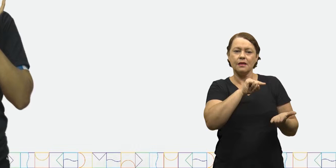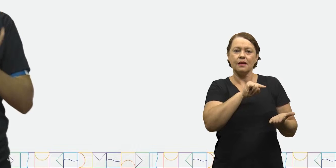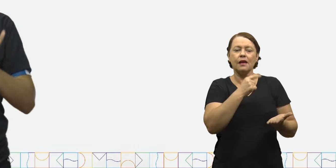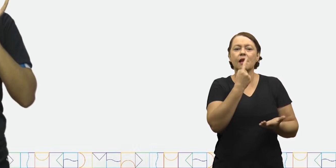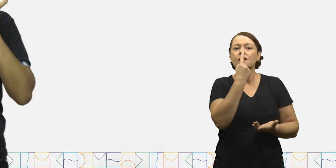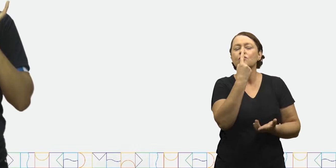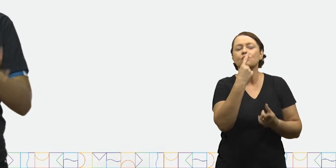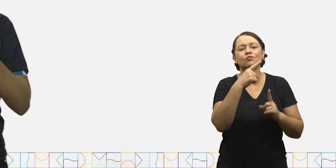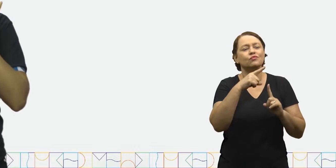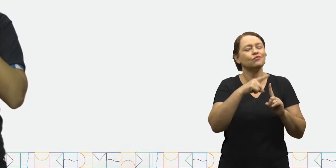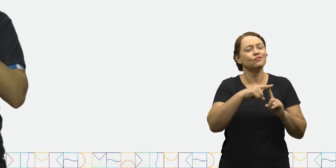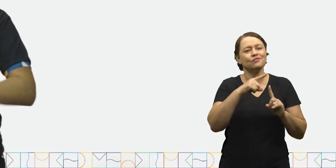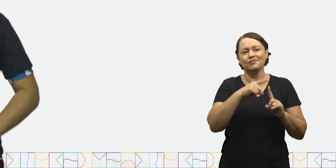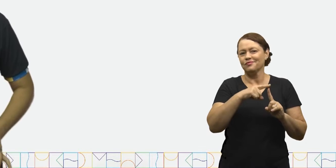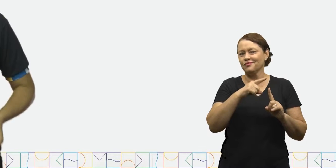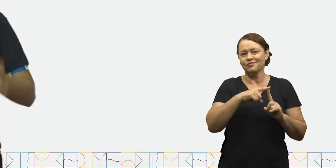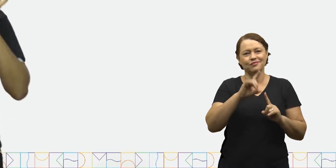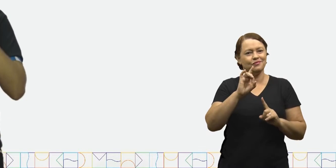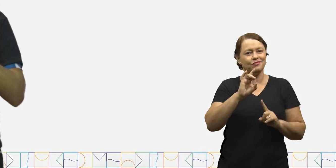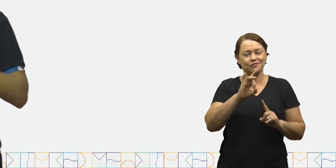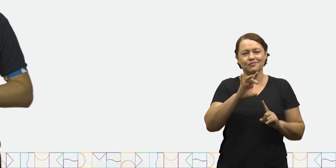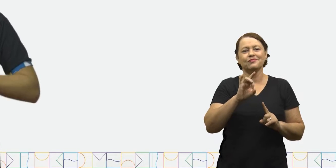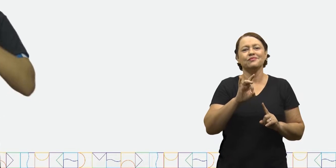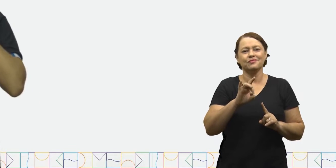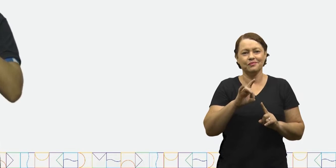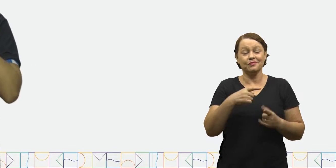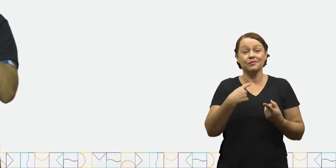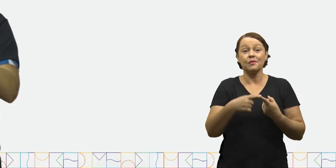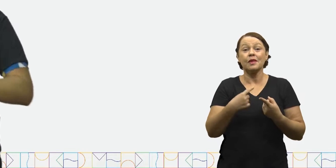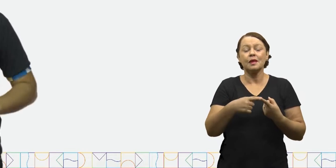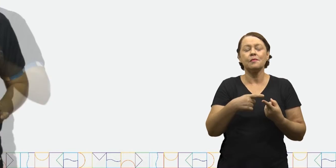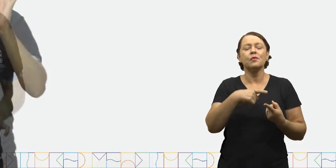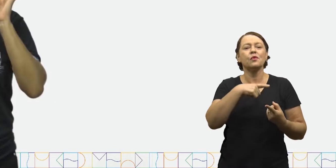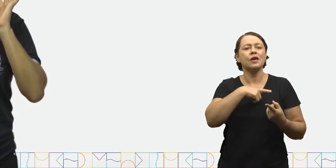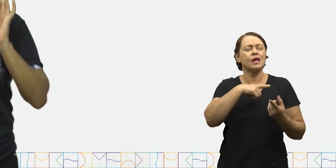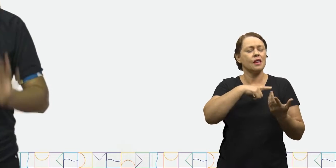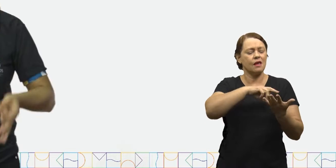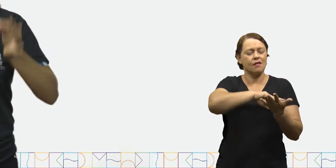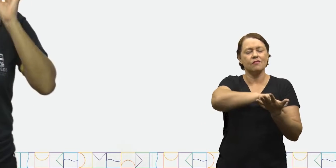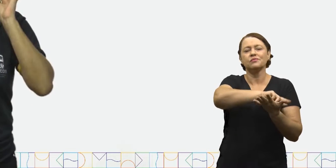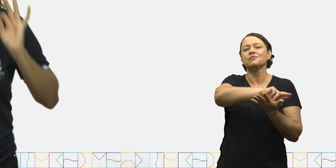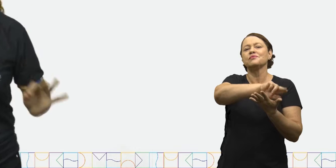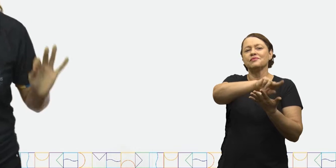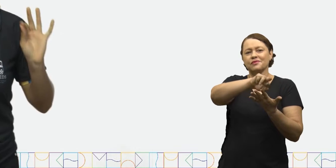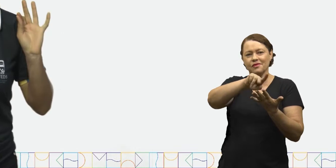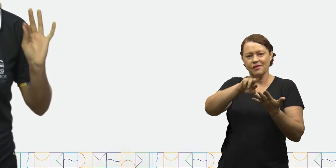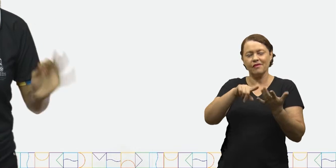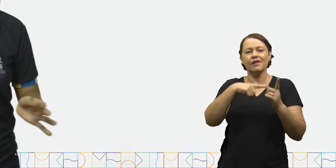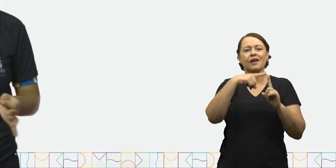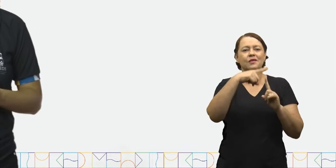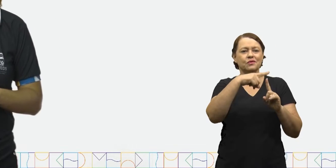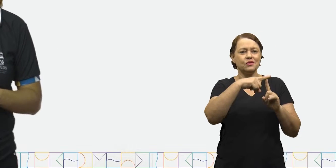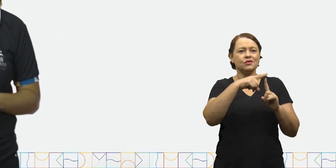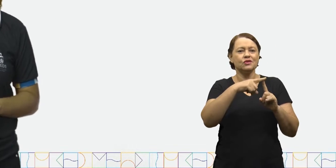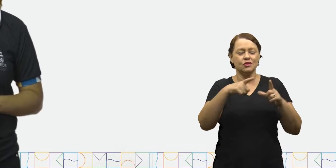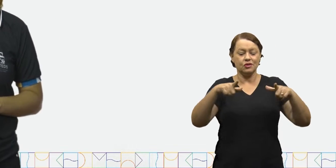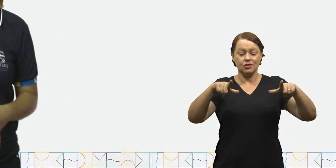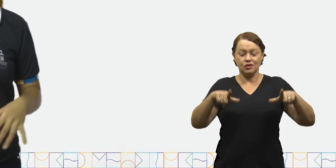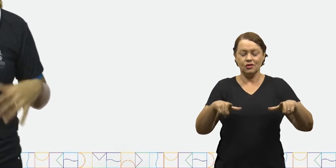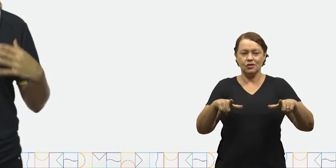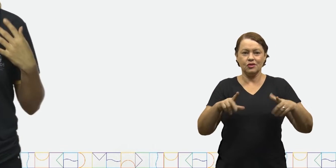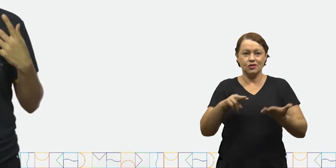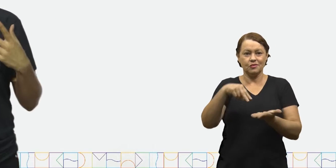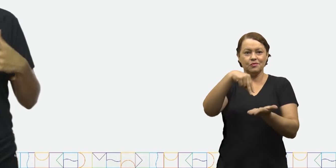é apenas um dos tipos de balança que existem. Existem vários tipos de